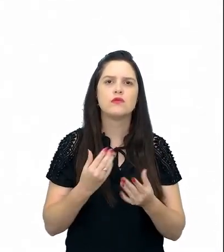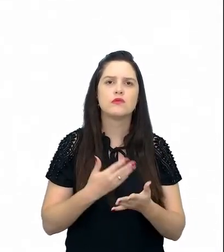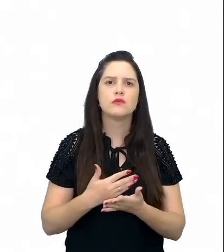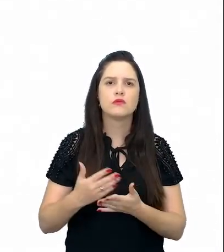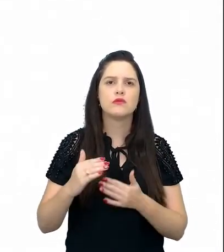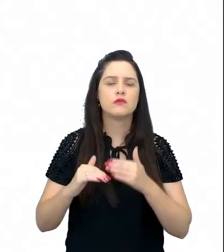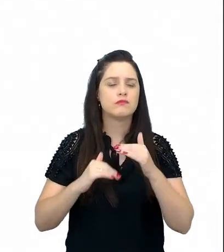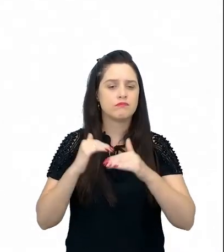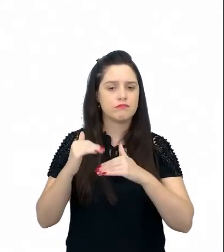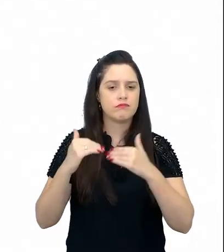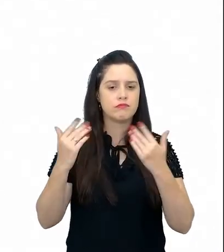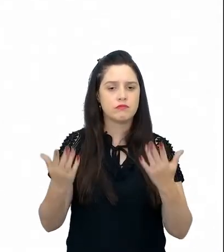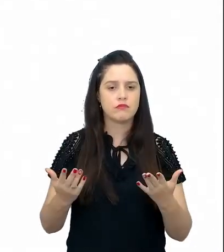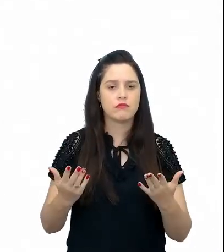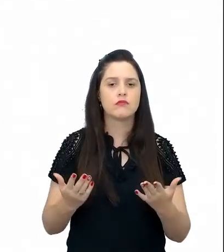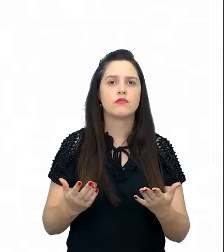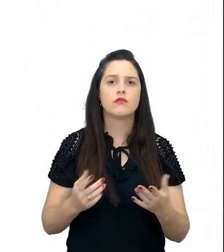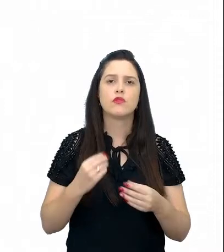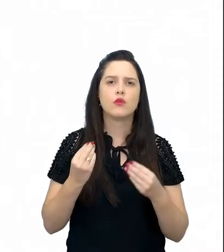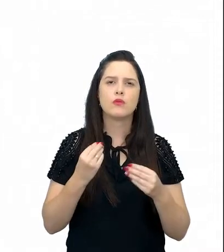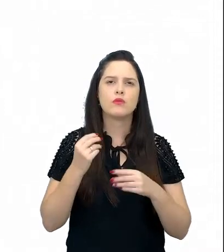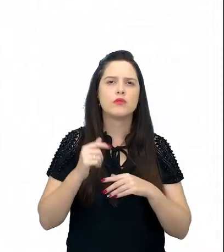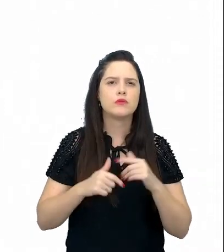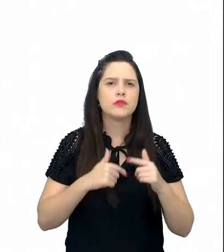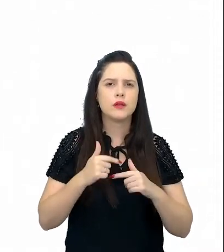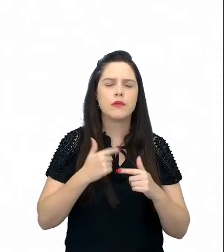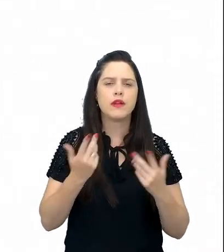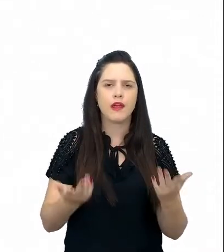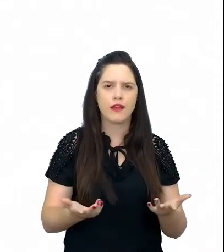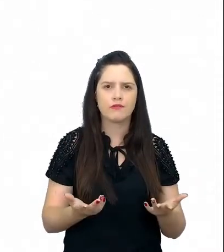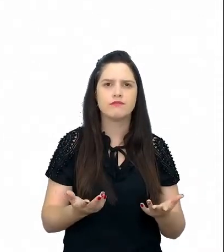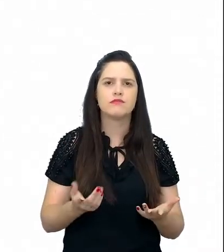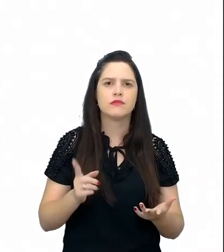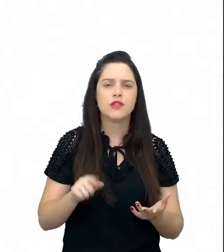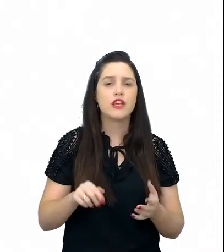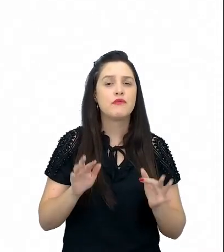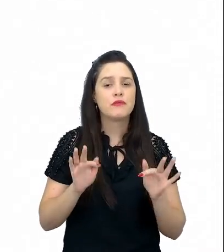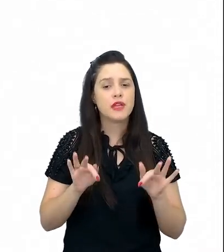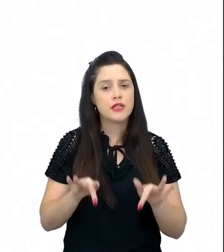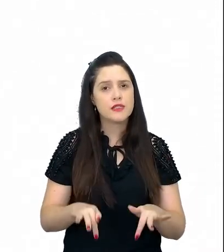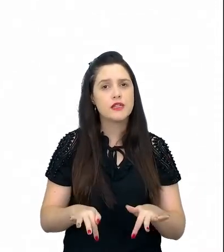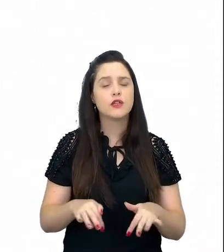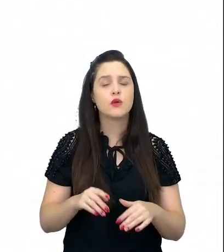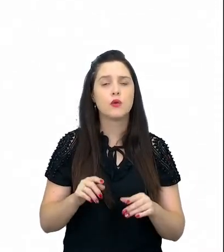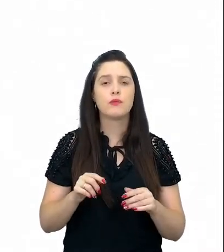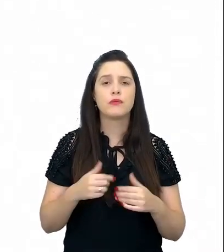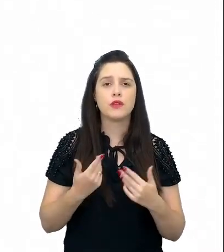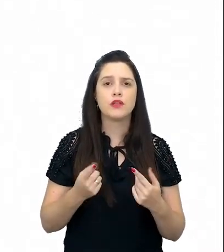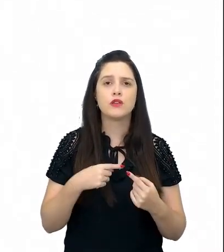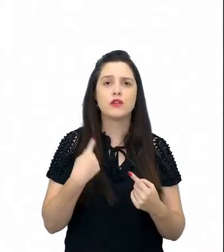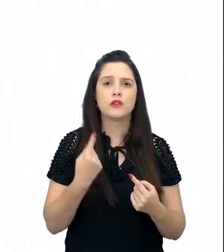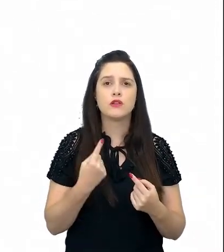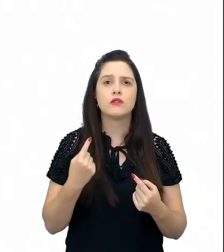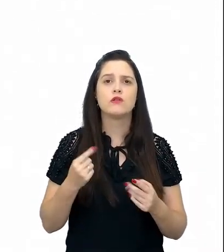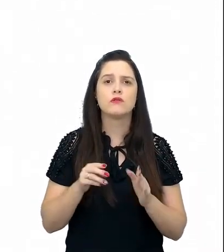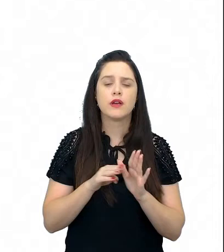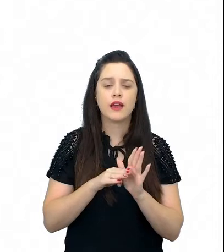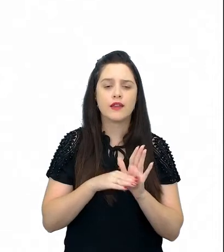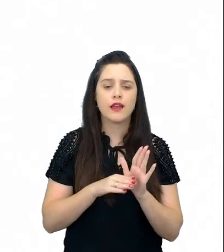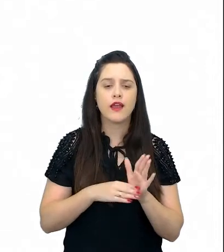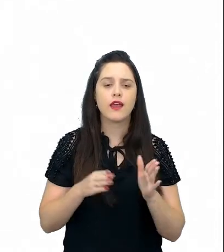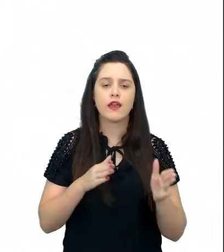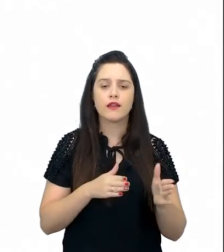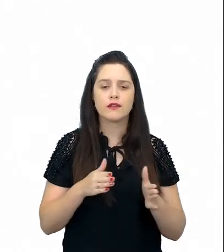aquela situação, como que eu vou trabalhar com aquela situação de aprendizagem. E o finalizando, como que a gente vai concluir, quais são as etapas que eu vou fazer